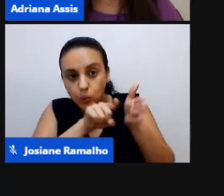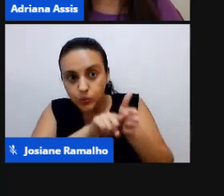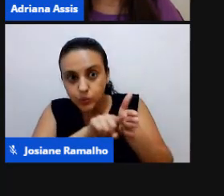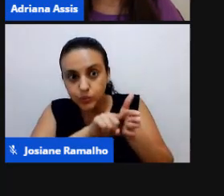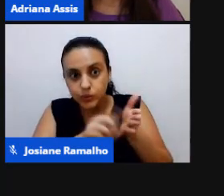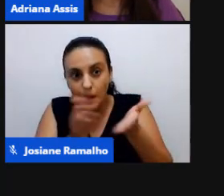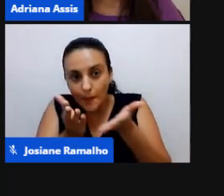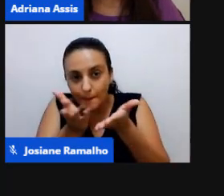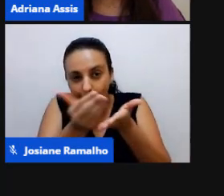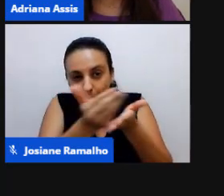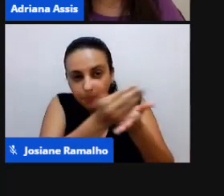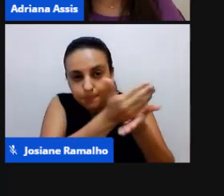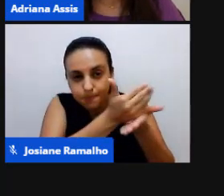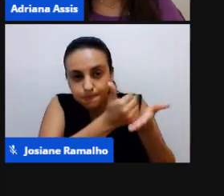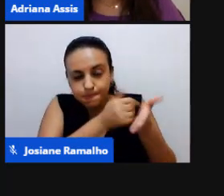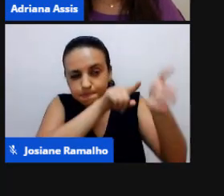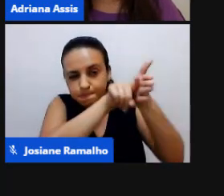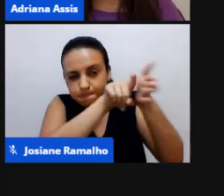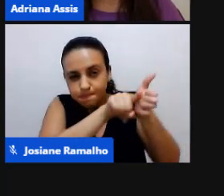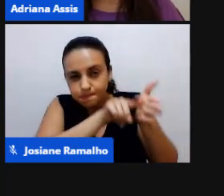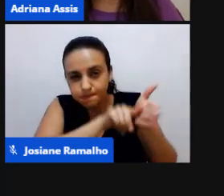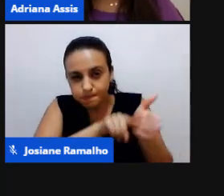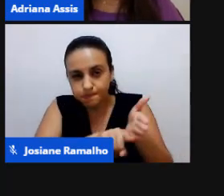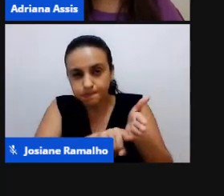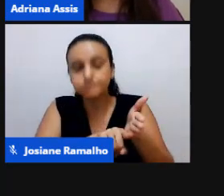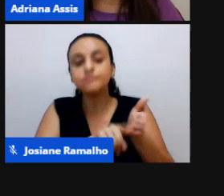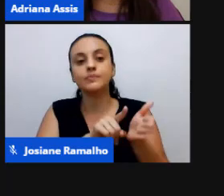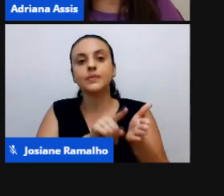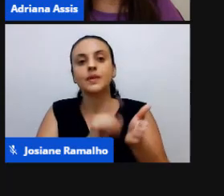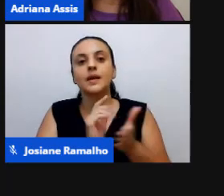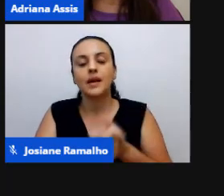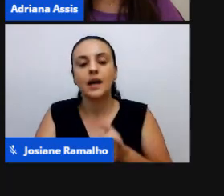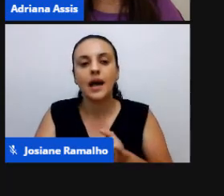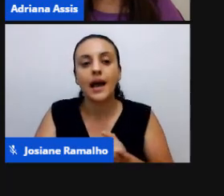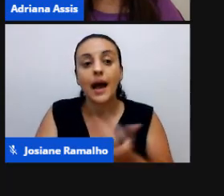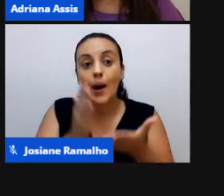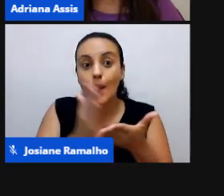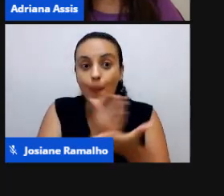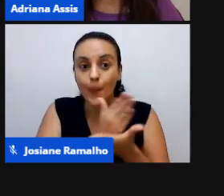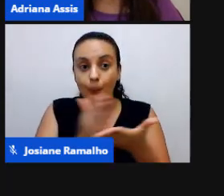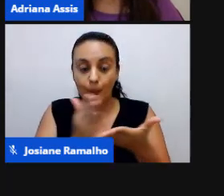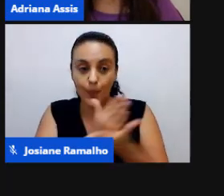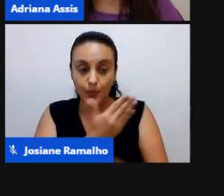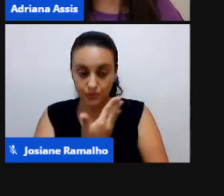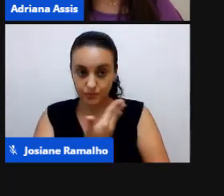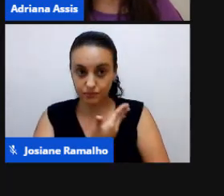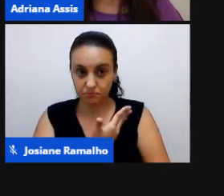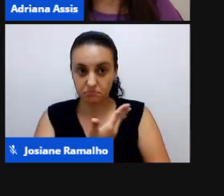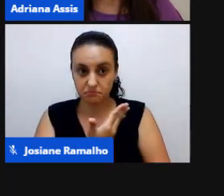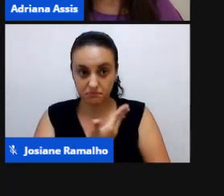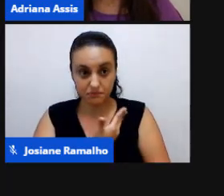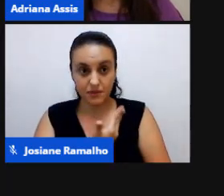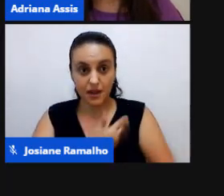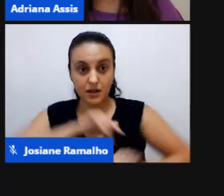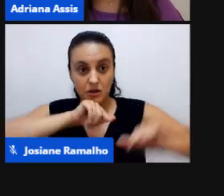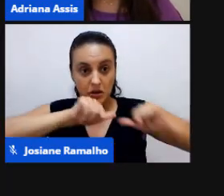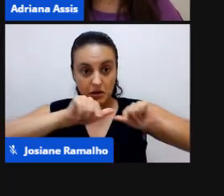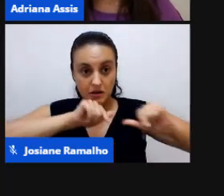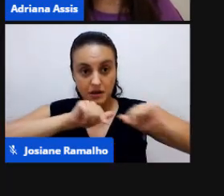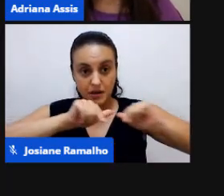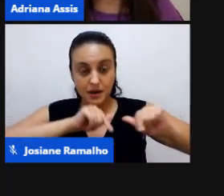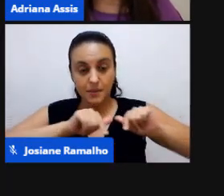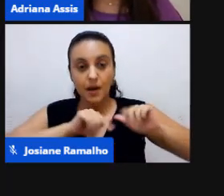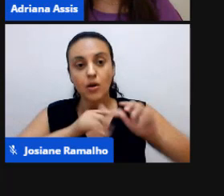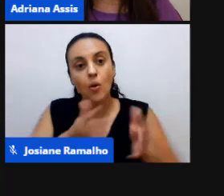da aprendizagem na REME. Alguns de nossos colegas contribuíram nesse mês de maio para